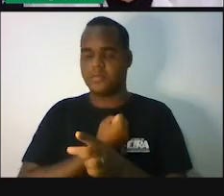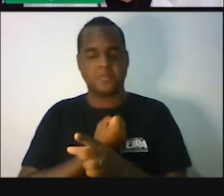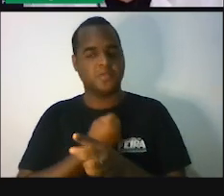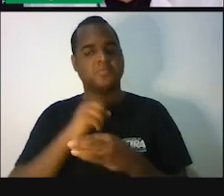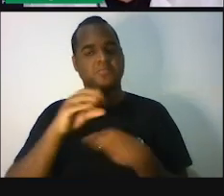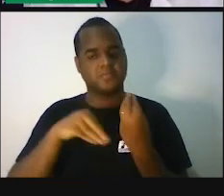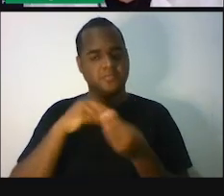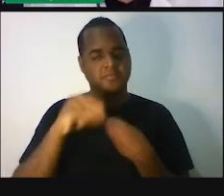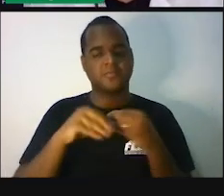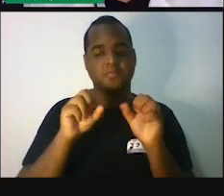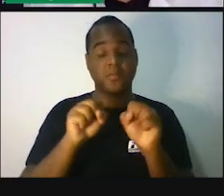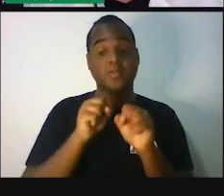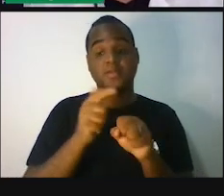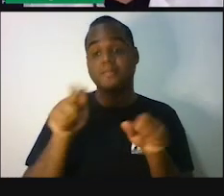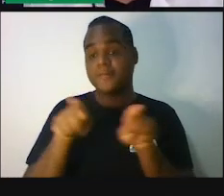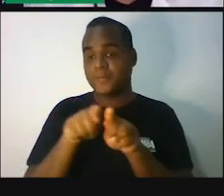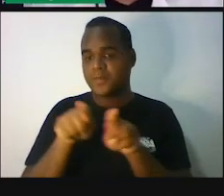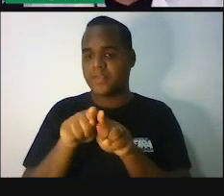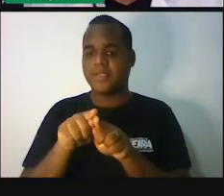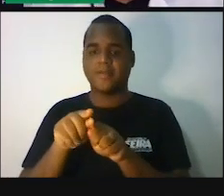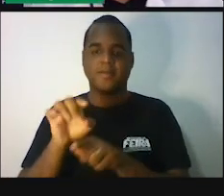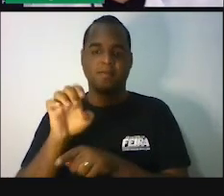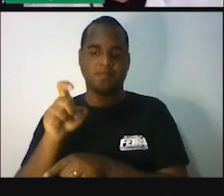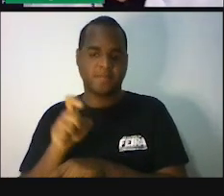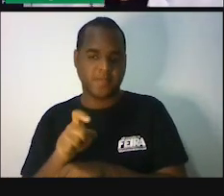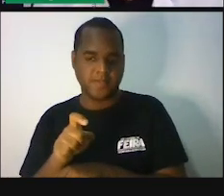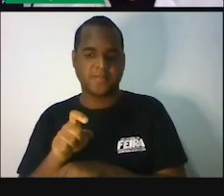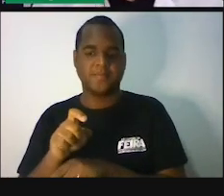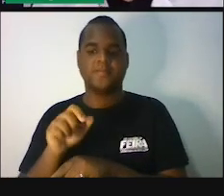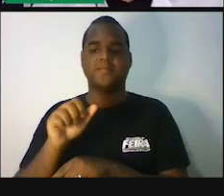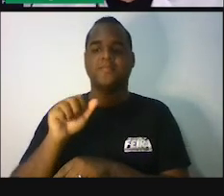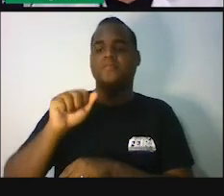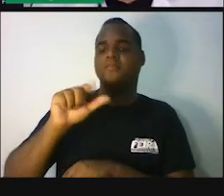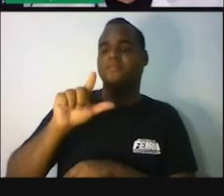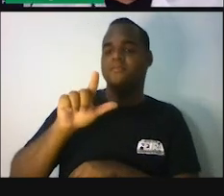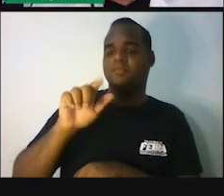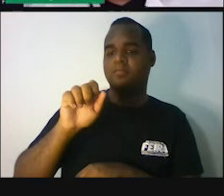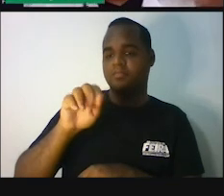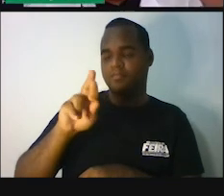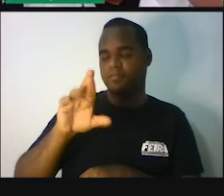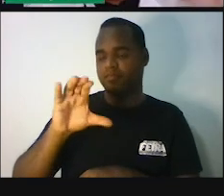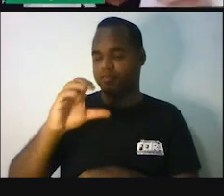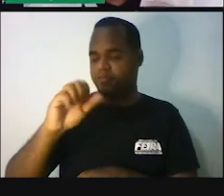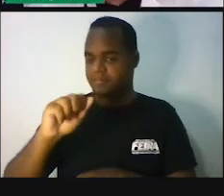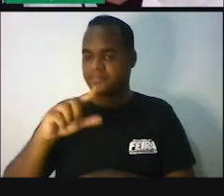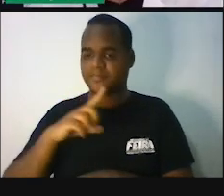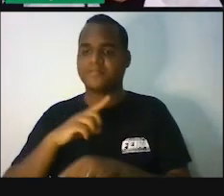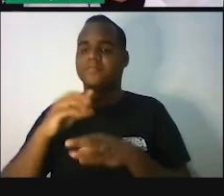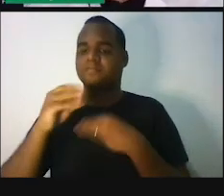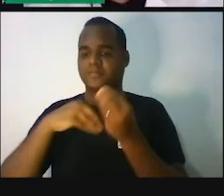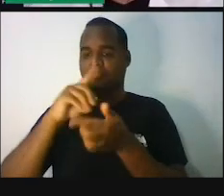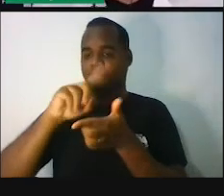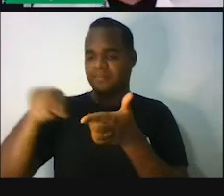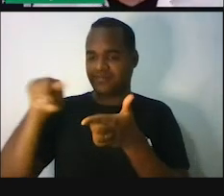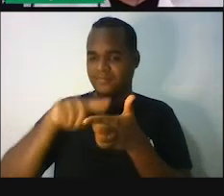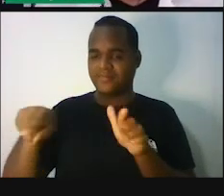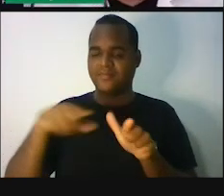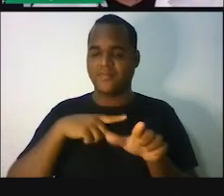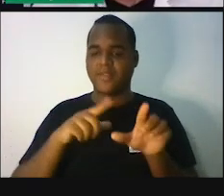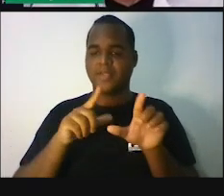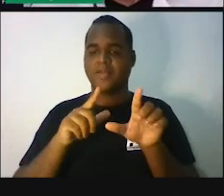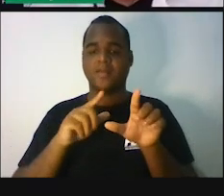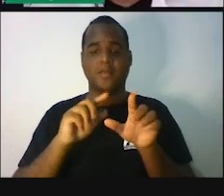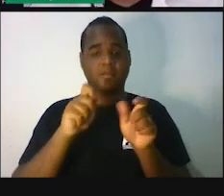gente escreveu expressões algébricas a partir de situações problemas, né? Duas situações ali e a gente